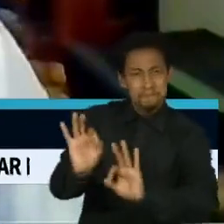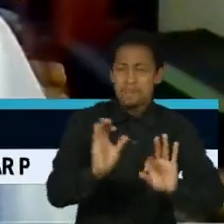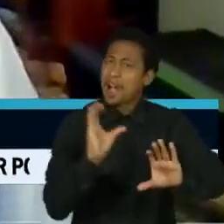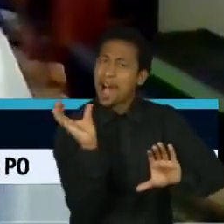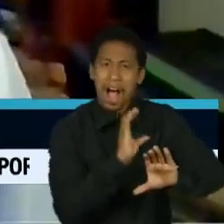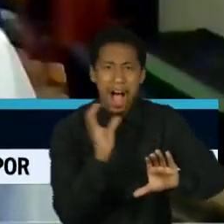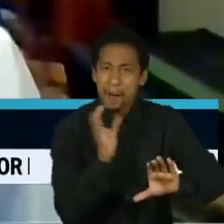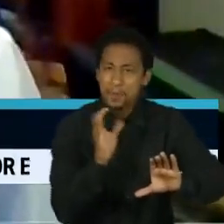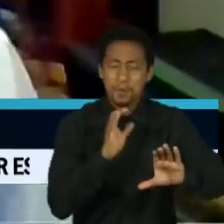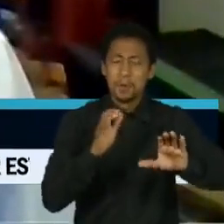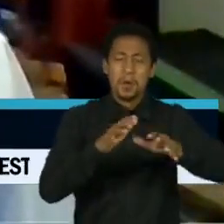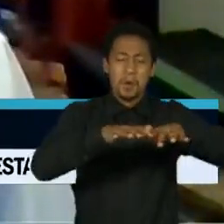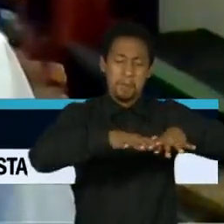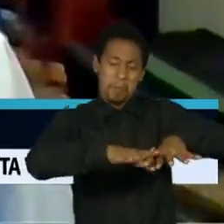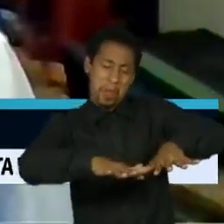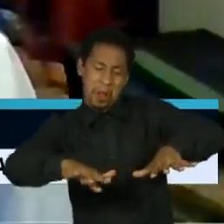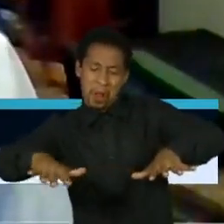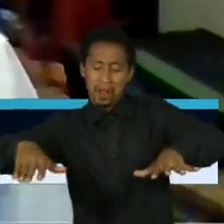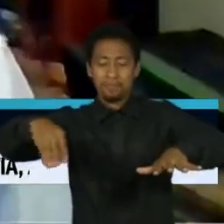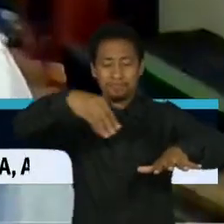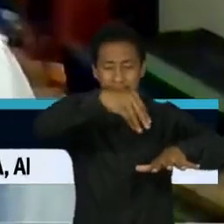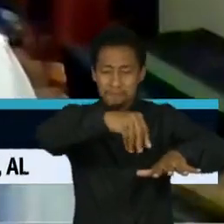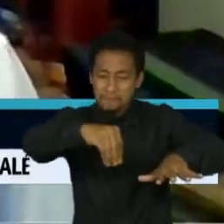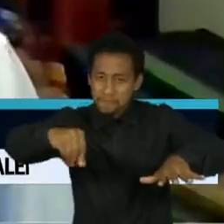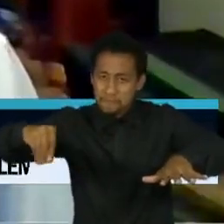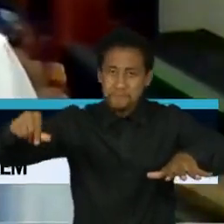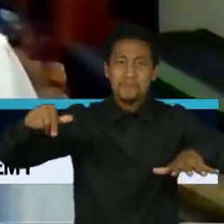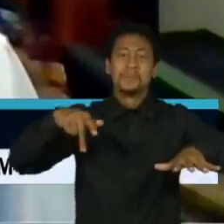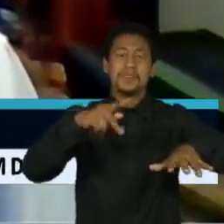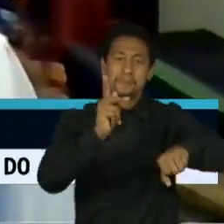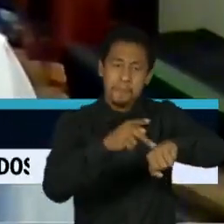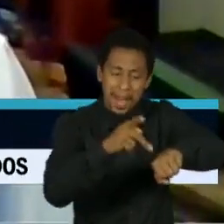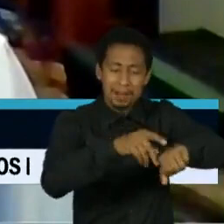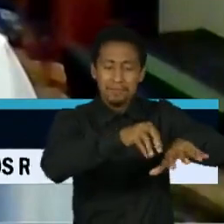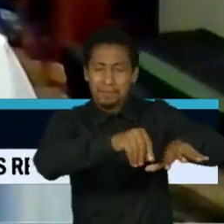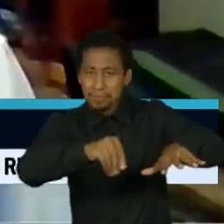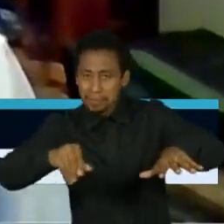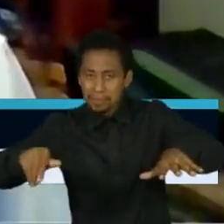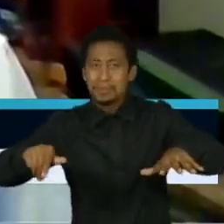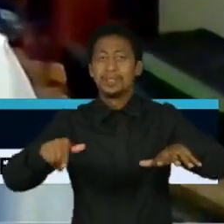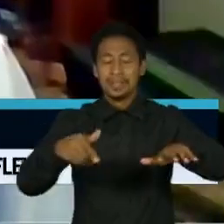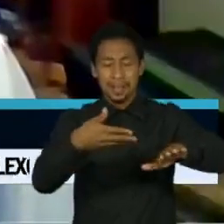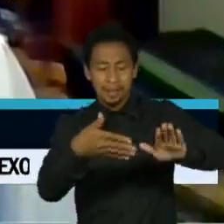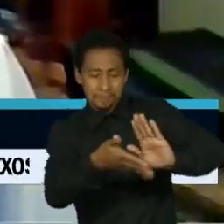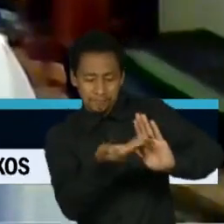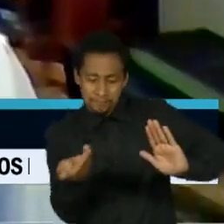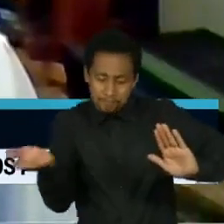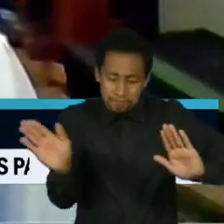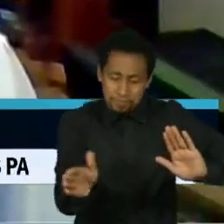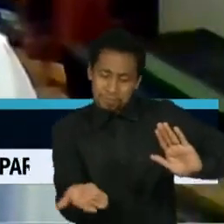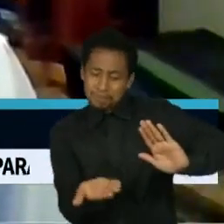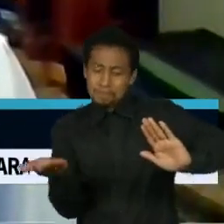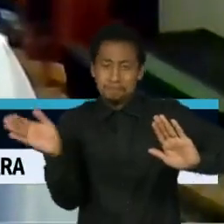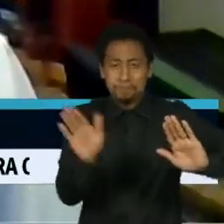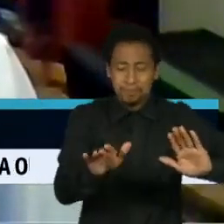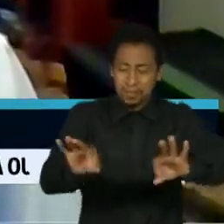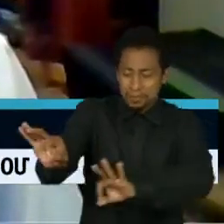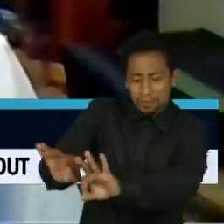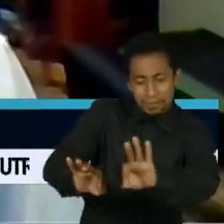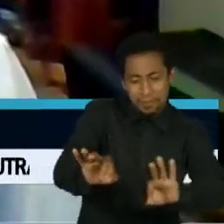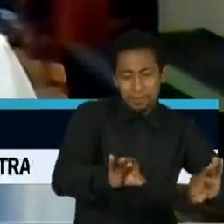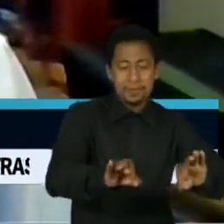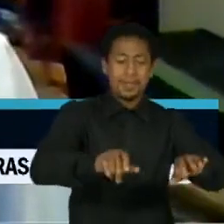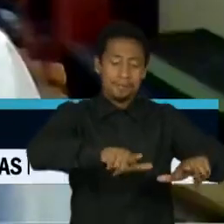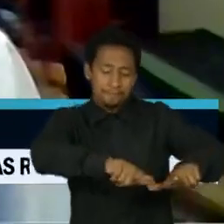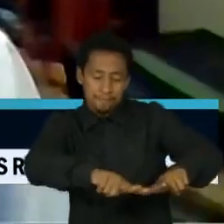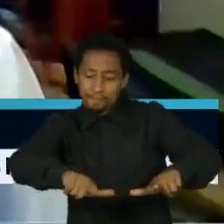estão bombeando lá argamassa de cimento e areia. Acho que isso aí amanhã cedo já está tudo estabilizado. E aí a